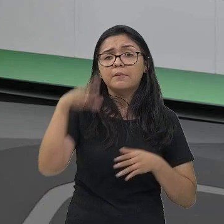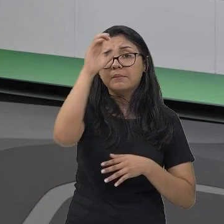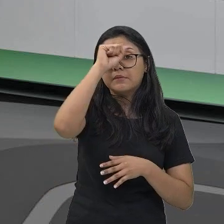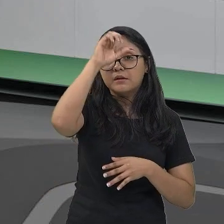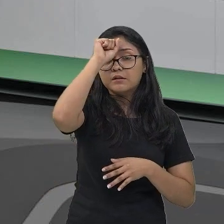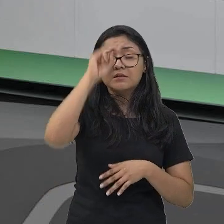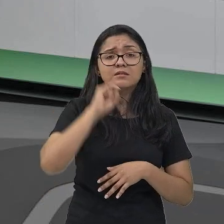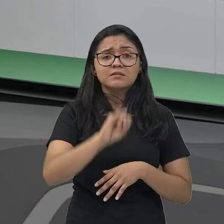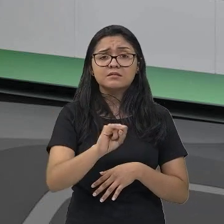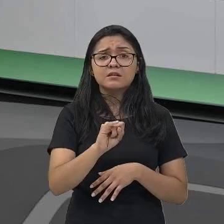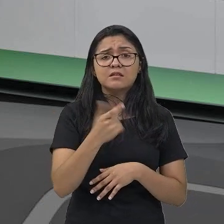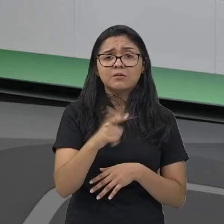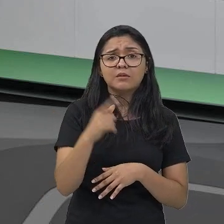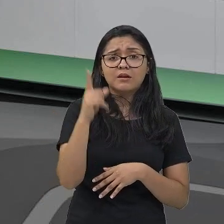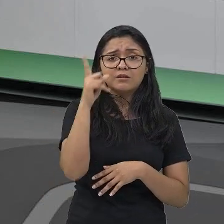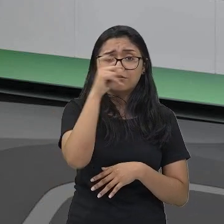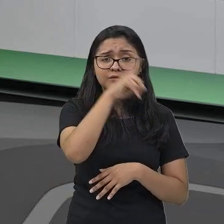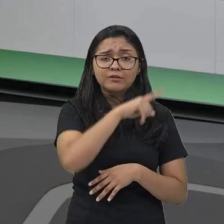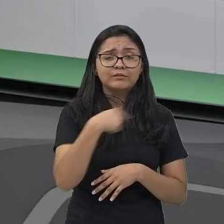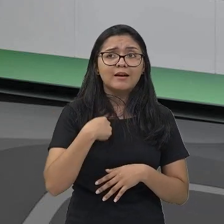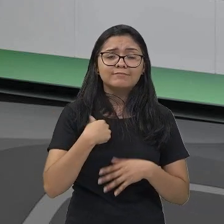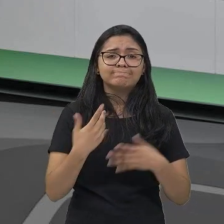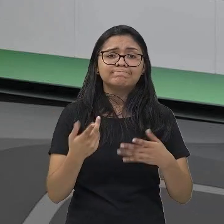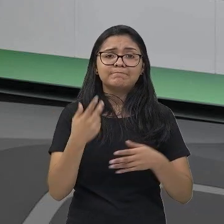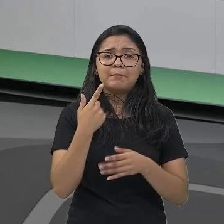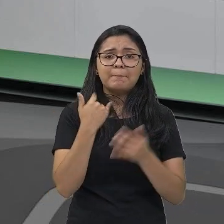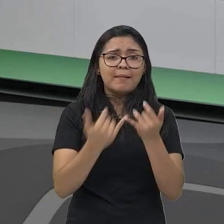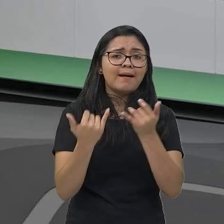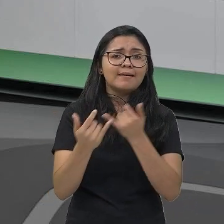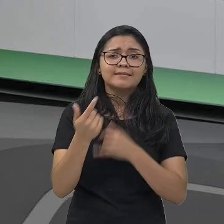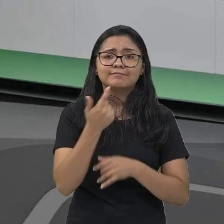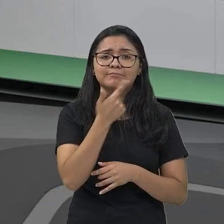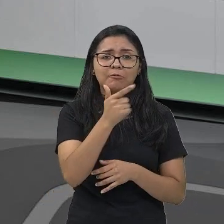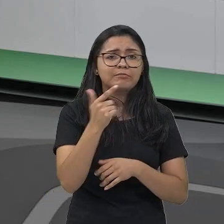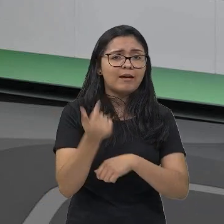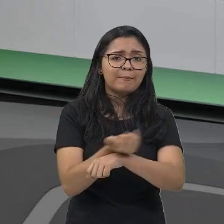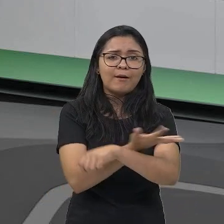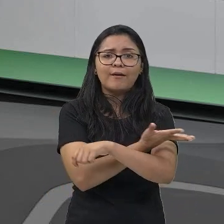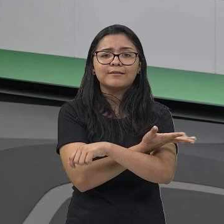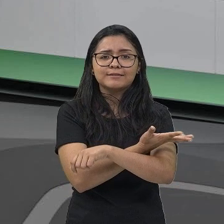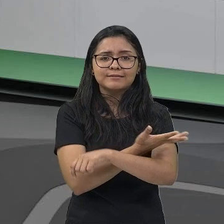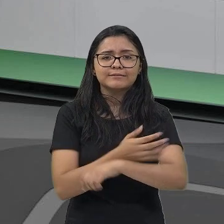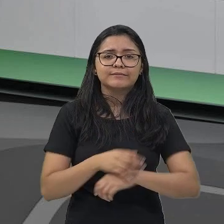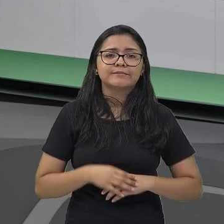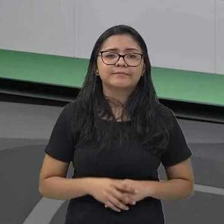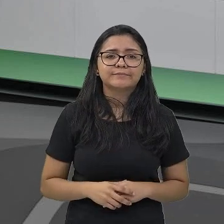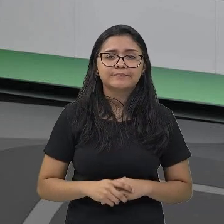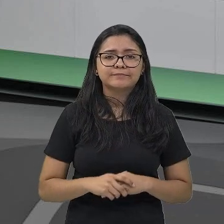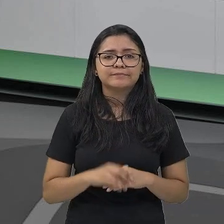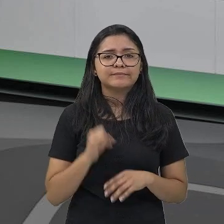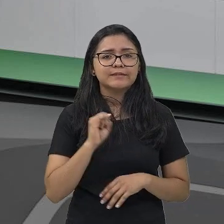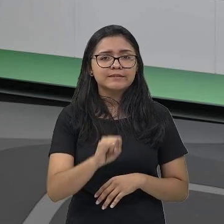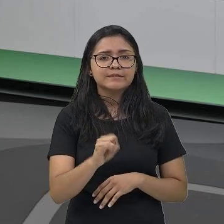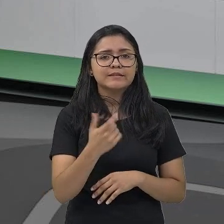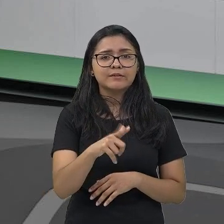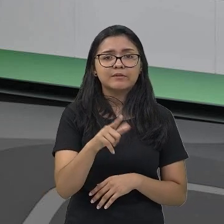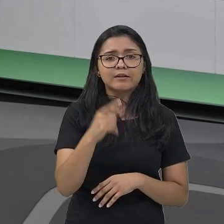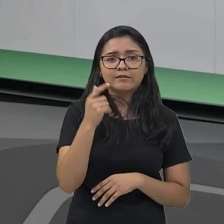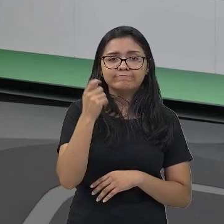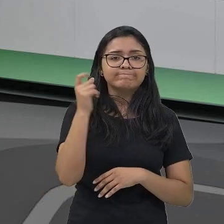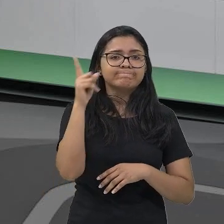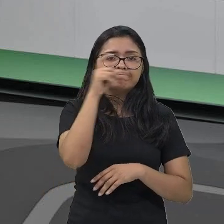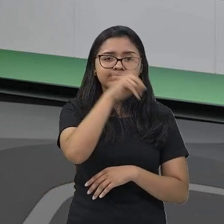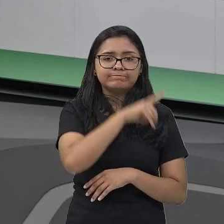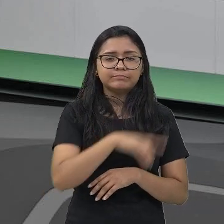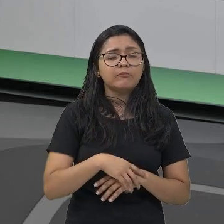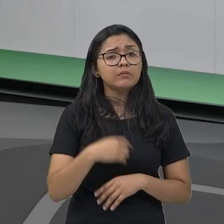tiver dificuldade, não tem graça, não tem emoção. Olha aí, a química das emoções, né? Não tem emoção se a gente não tiver dificuldade. Eu